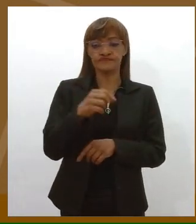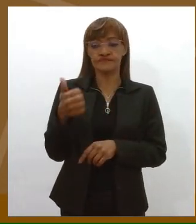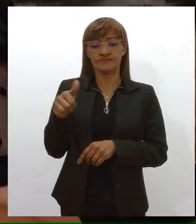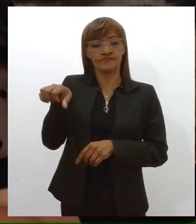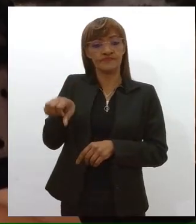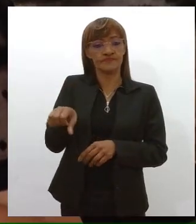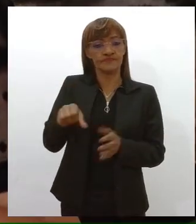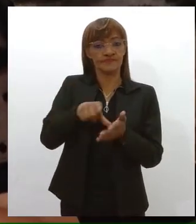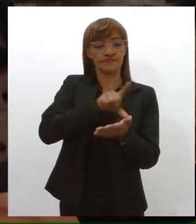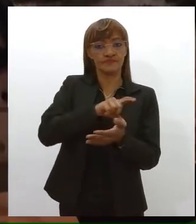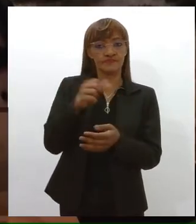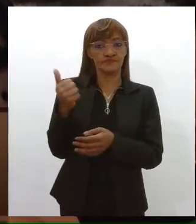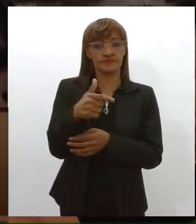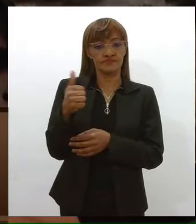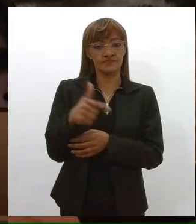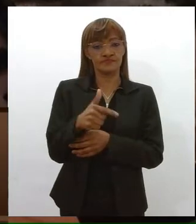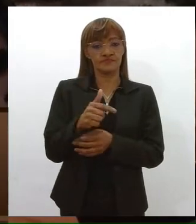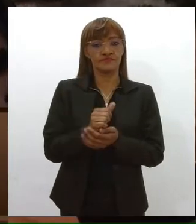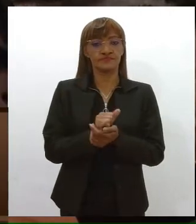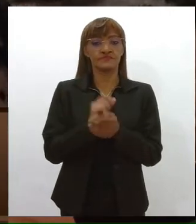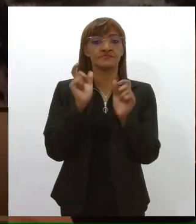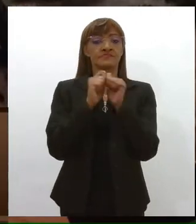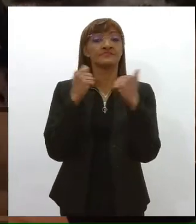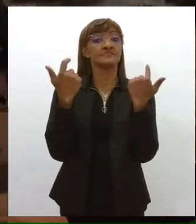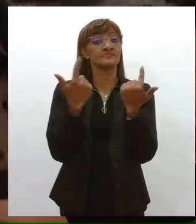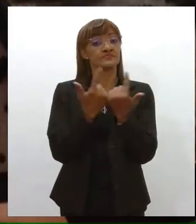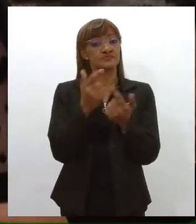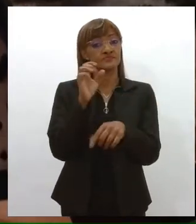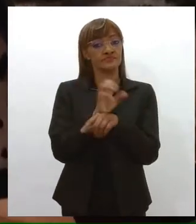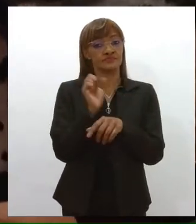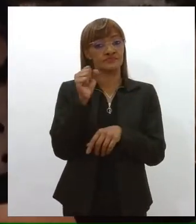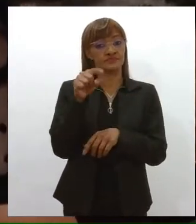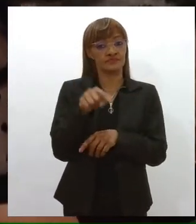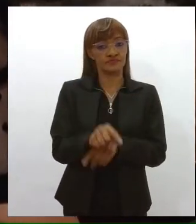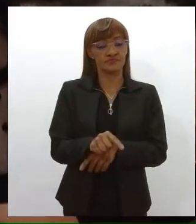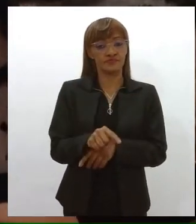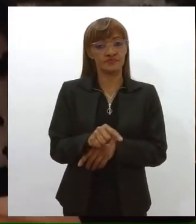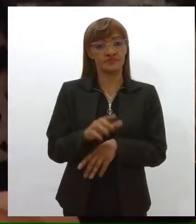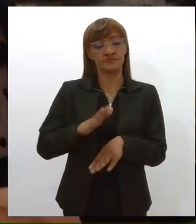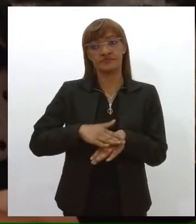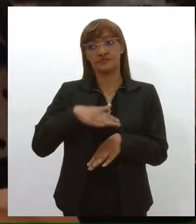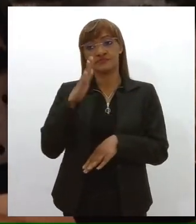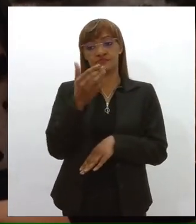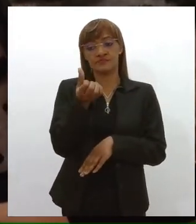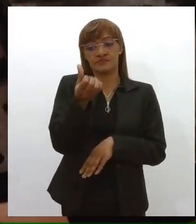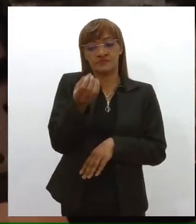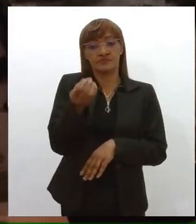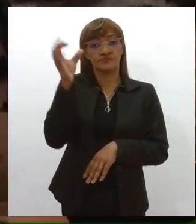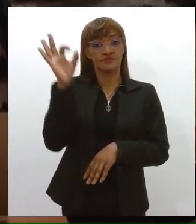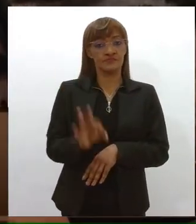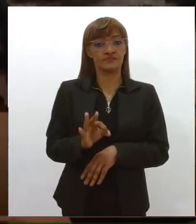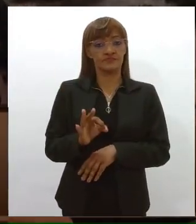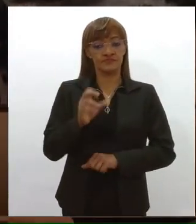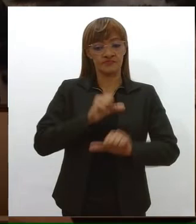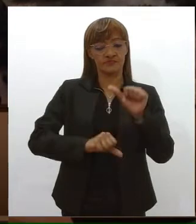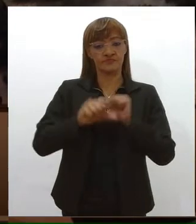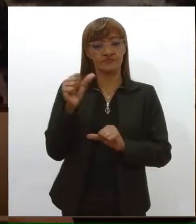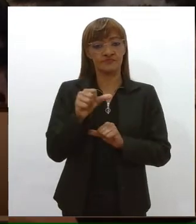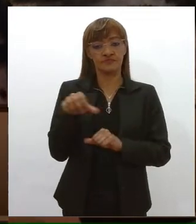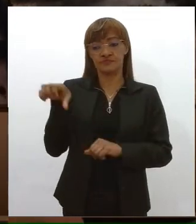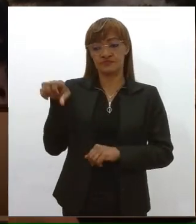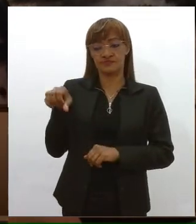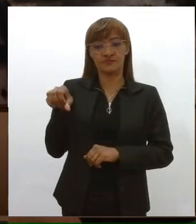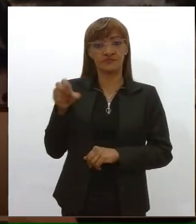12. Na Assembleia Legislativa de Sergipe, a renovação foi de mais de 60%. 9 deputados conseguiram a